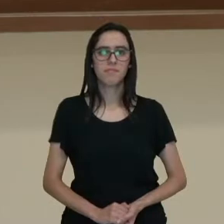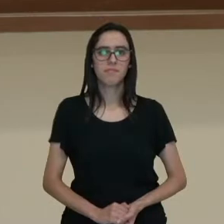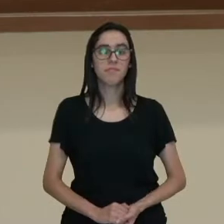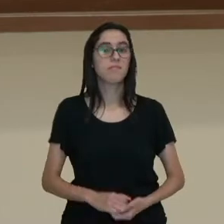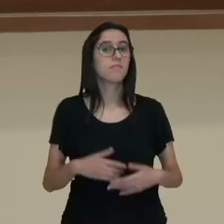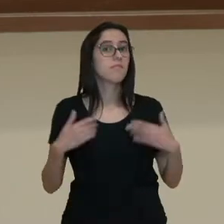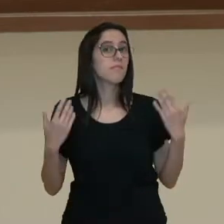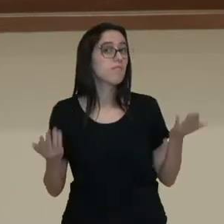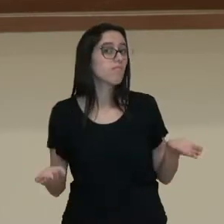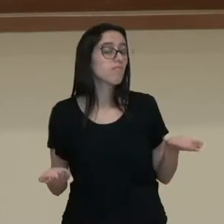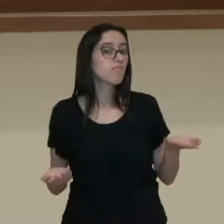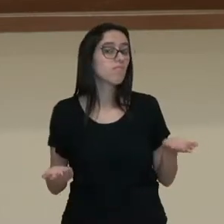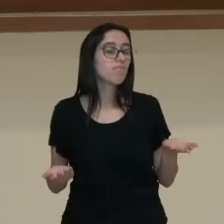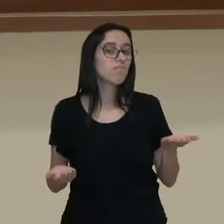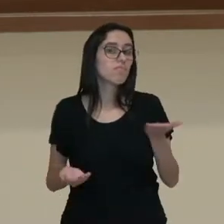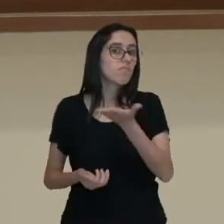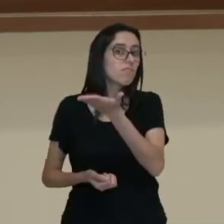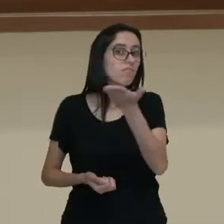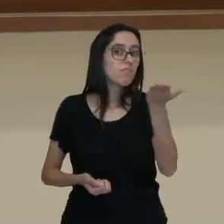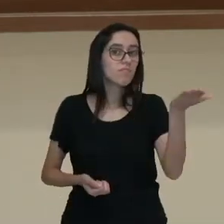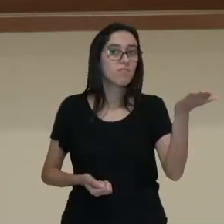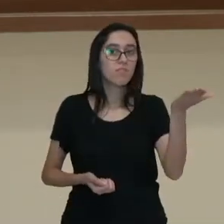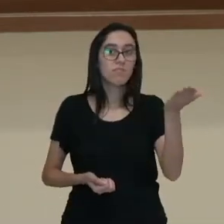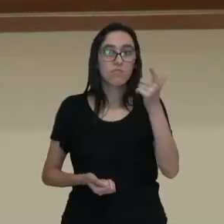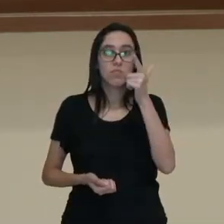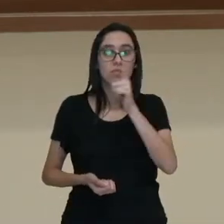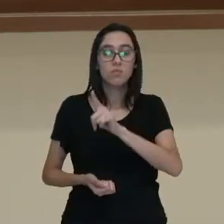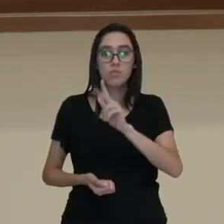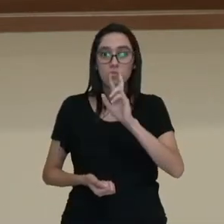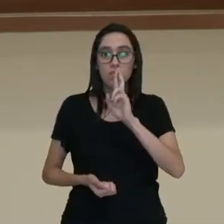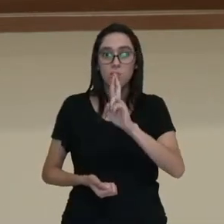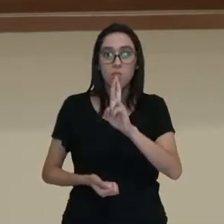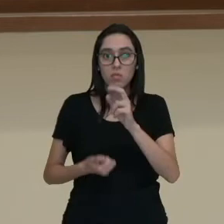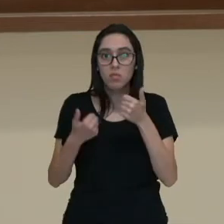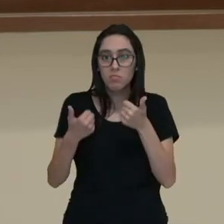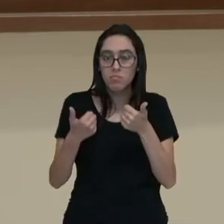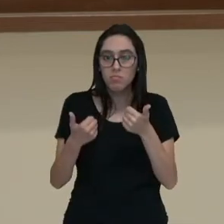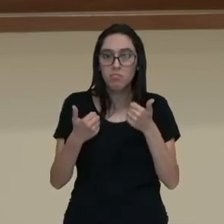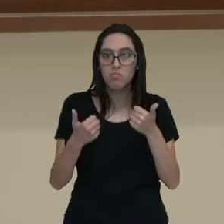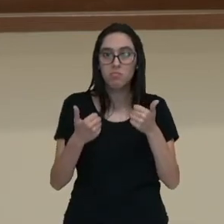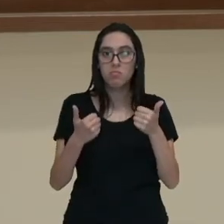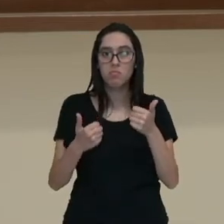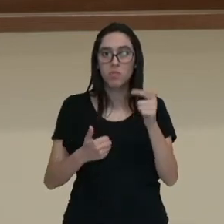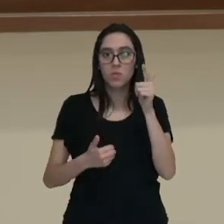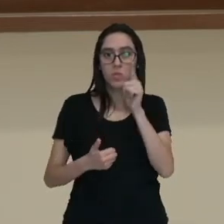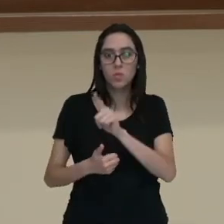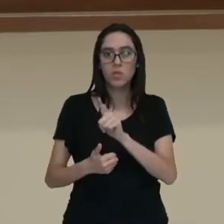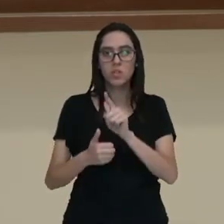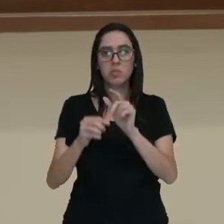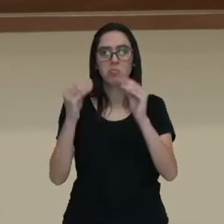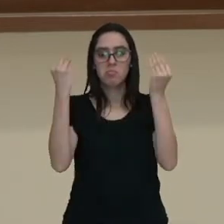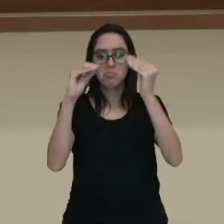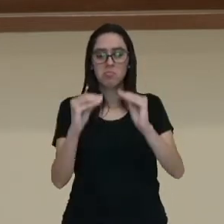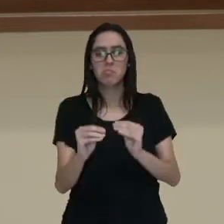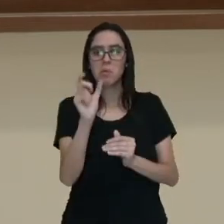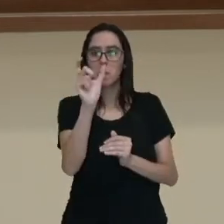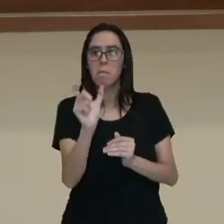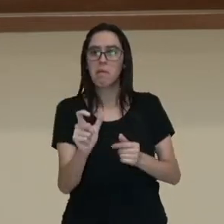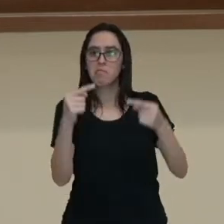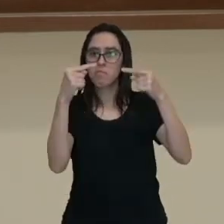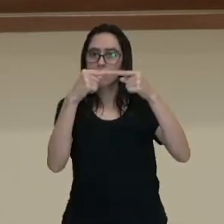E aí, ticos e ticas, resolveram essa atividade? Conseguiram preencher os espaços em brancos